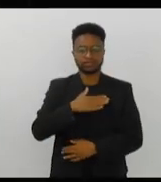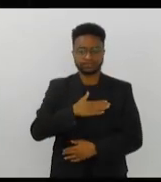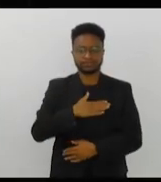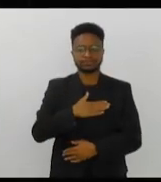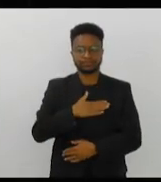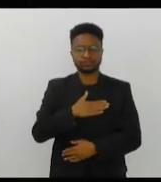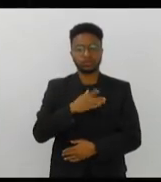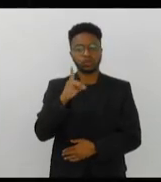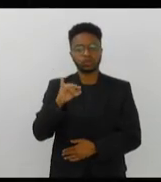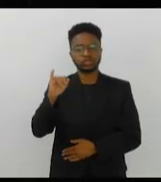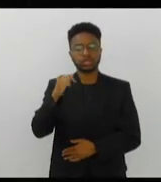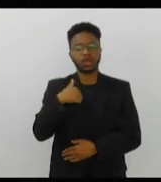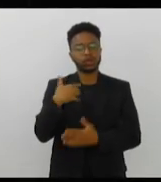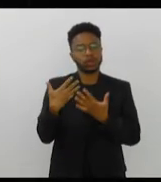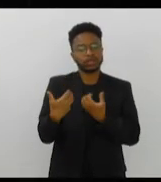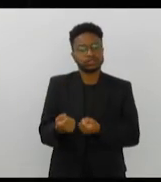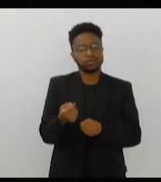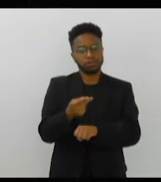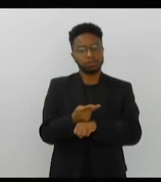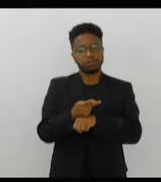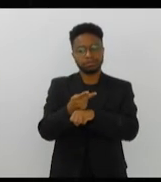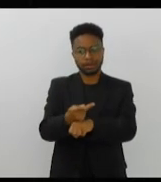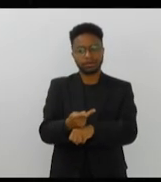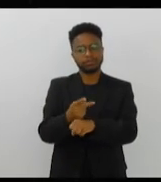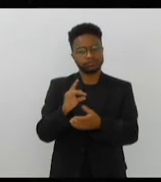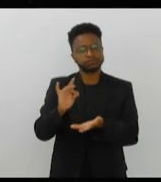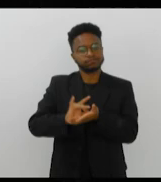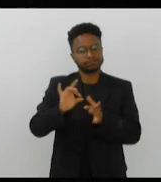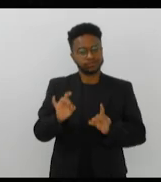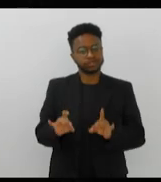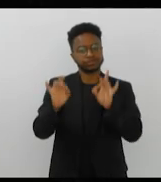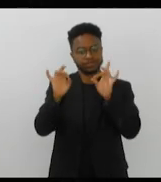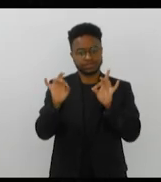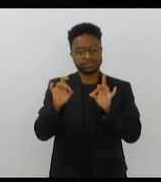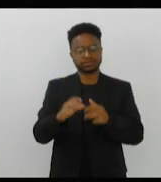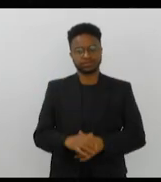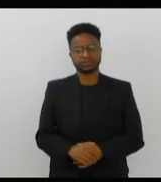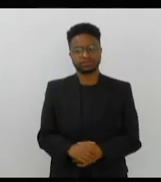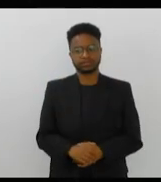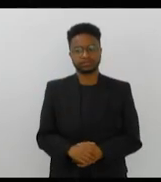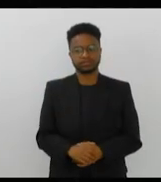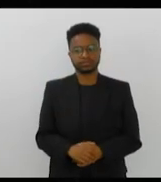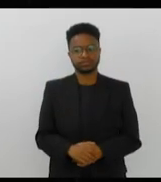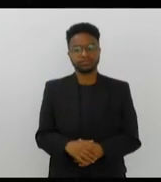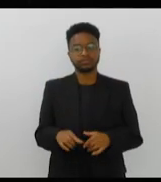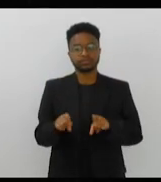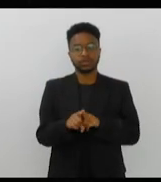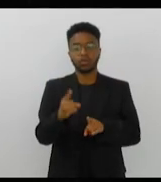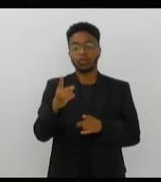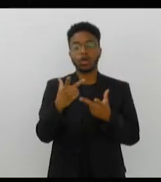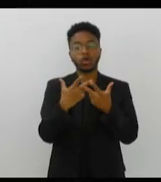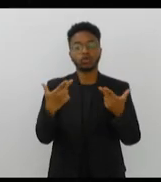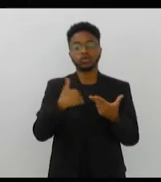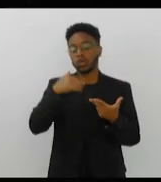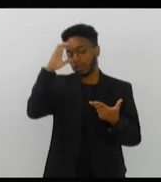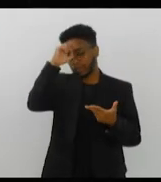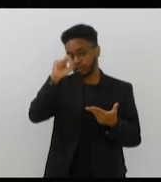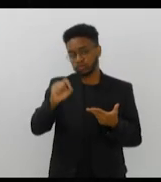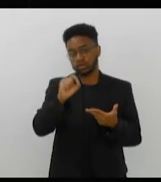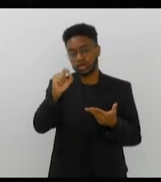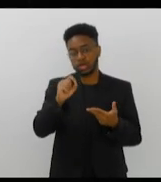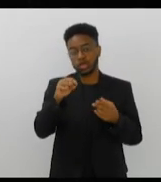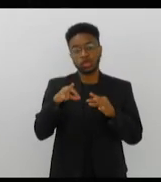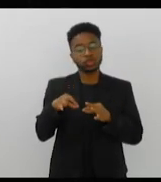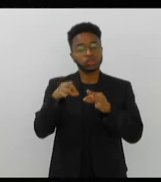que eu estou recebendo essa honraria para lá de especial. E uma coisa que eu aprendi é que todas as